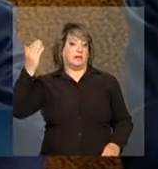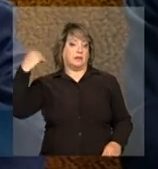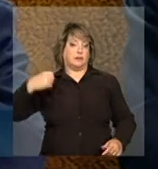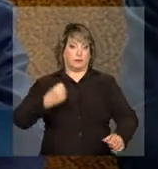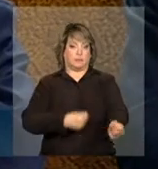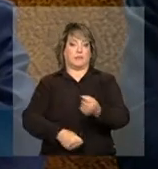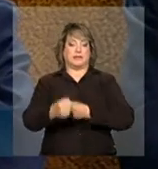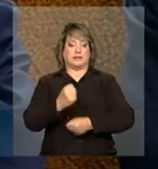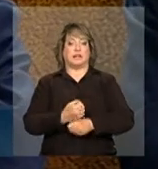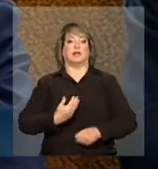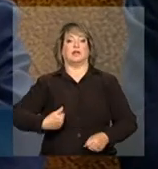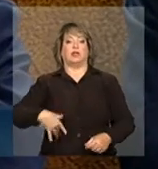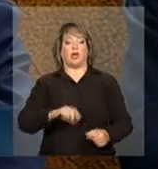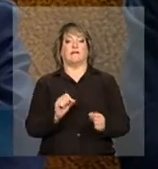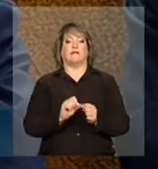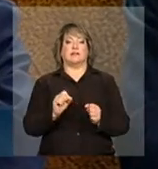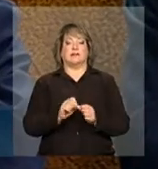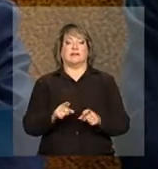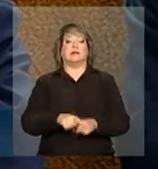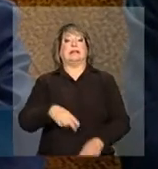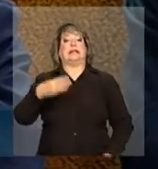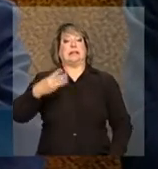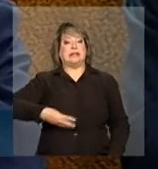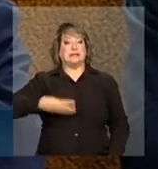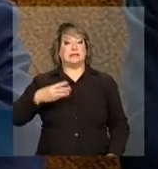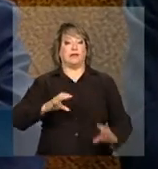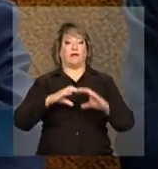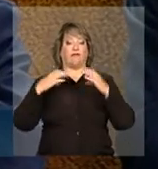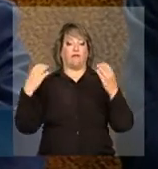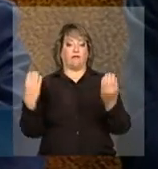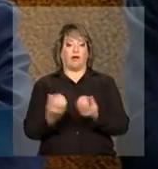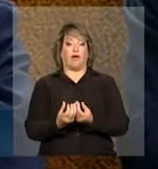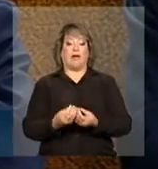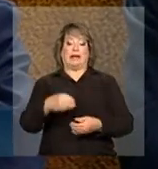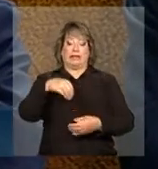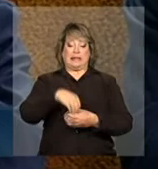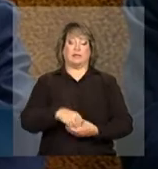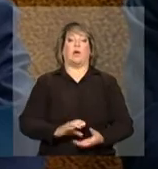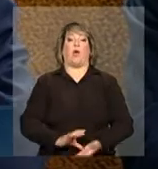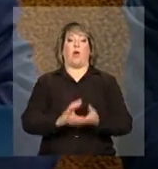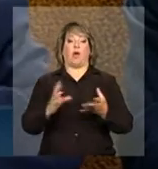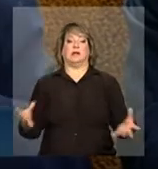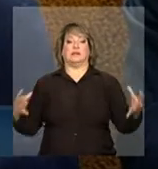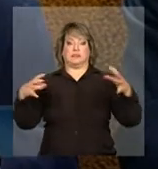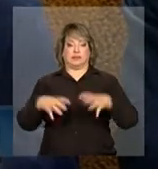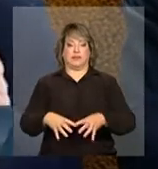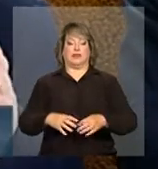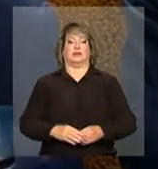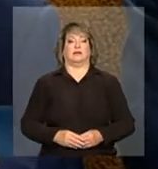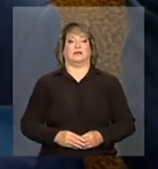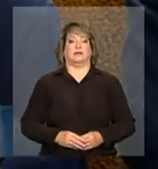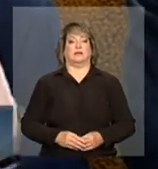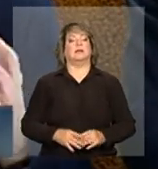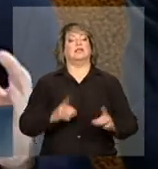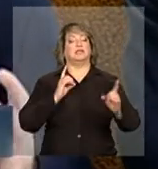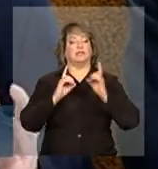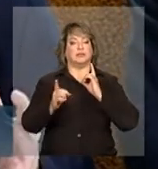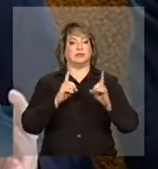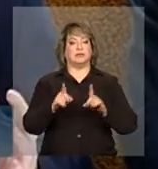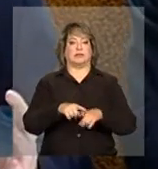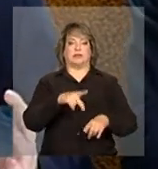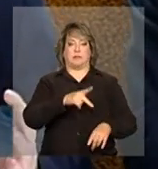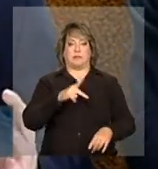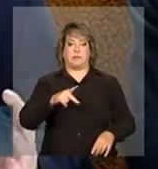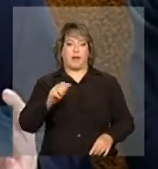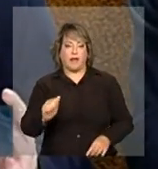2012, a gente fez, então, o nosso terceiro Fórum Interconselhos, que acabou discutindo tanto o PPA,